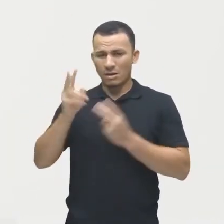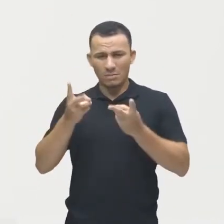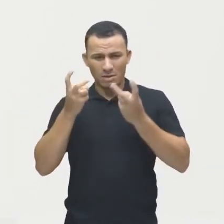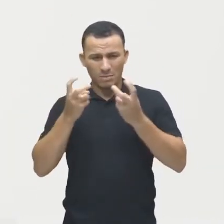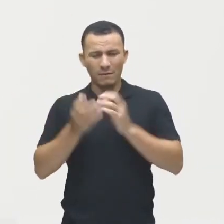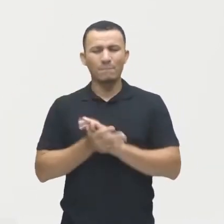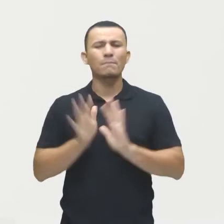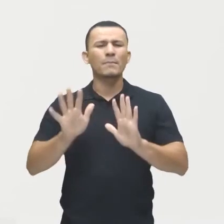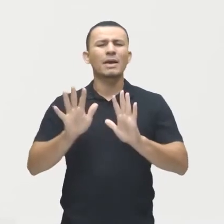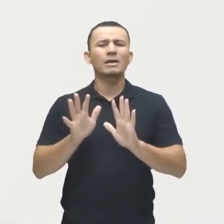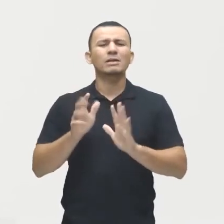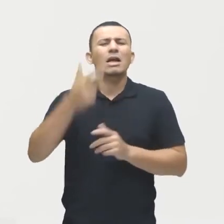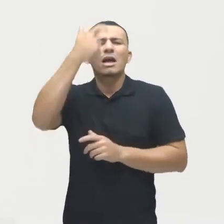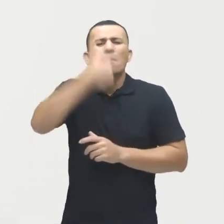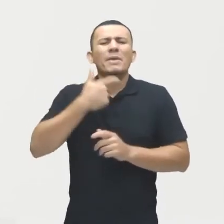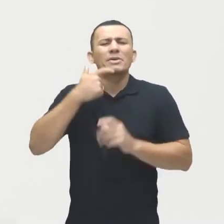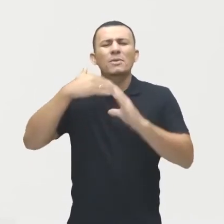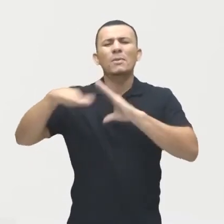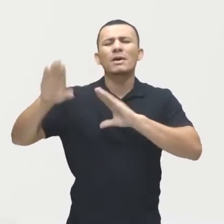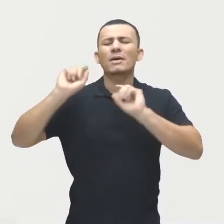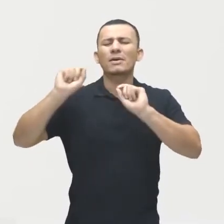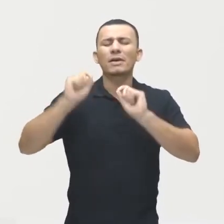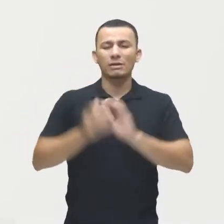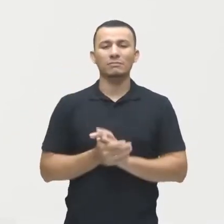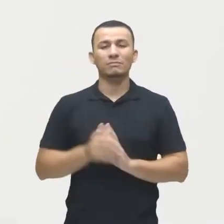aqui? É uma revista